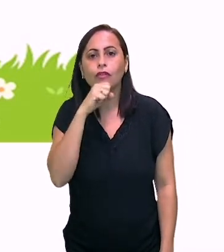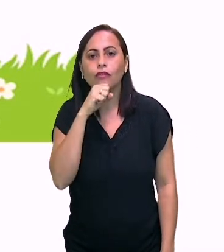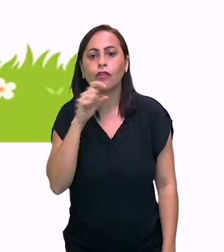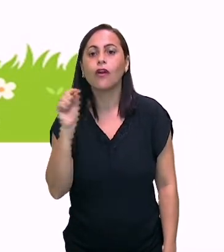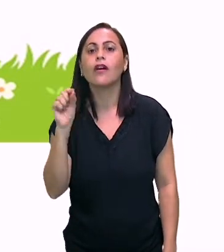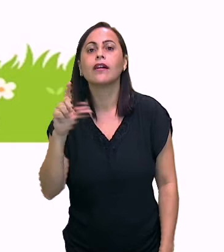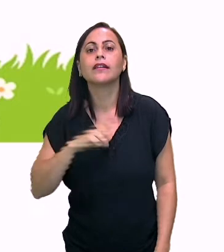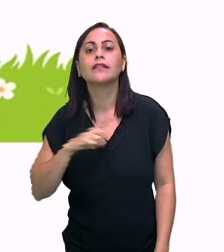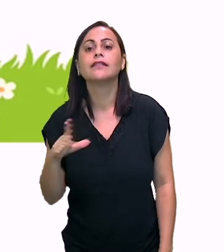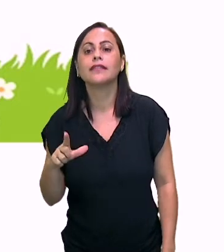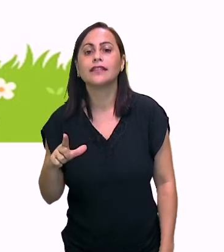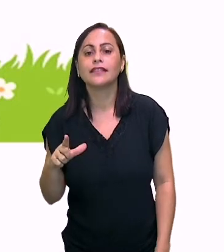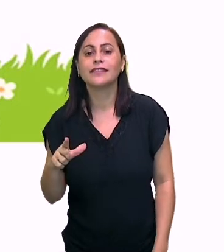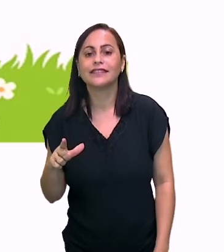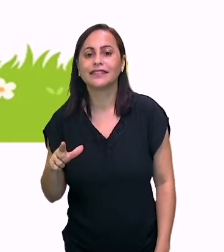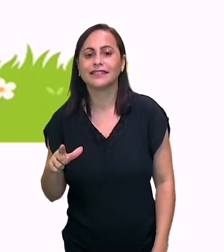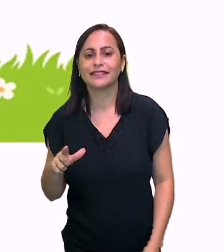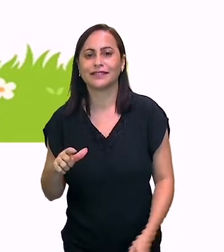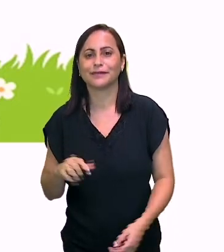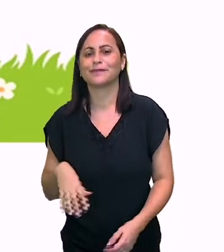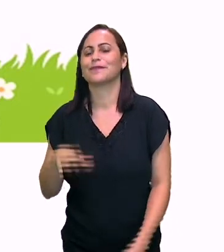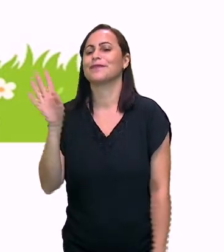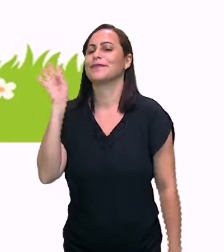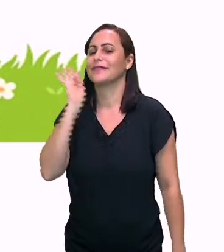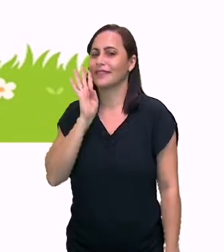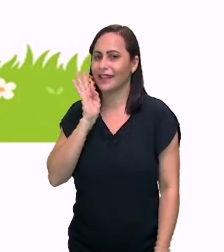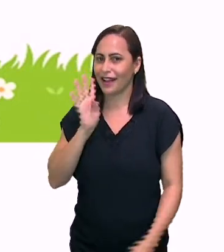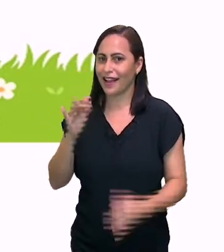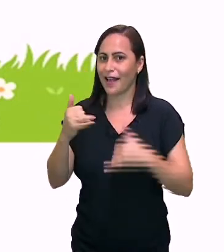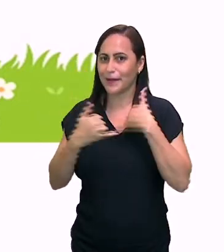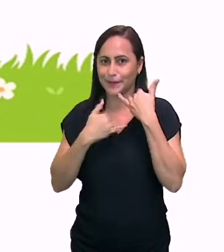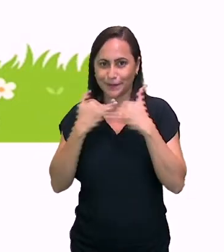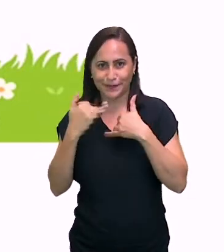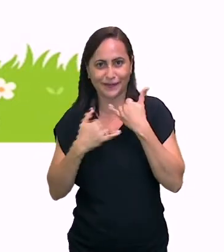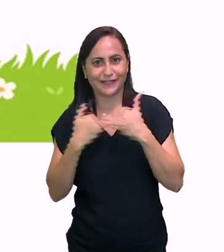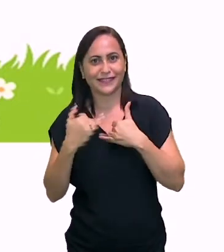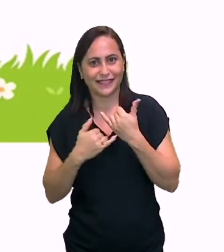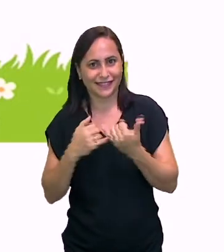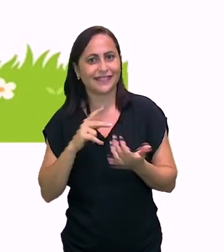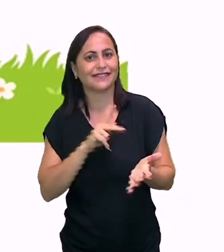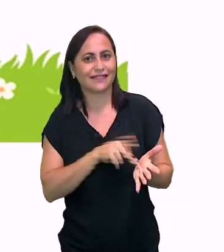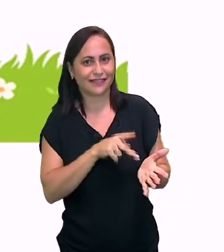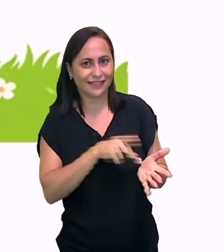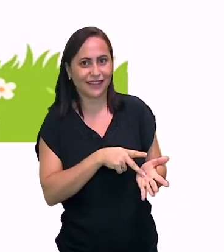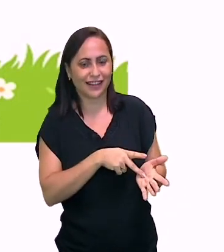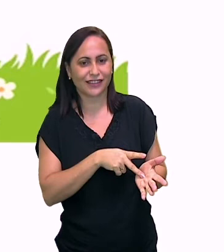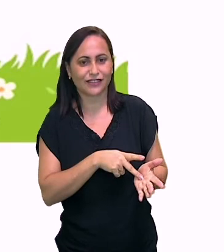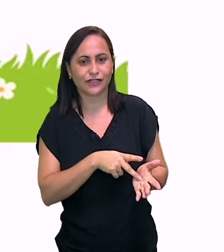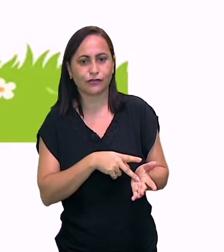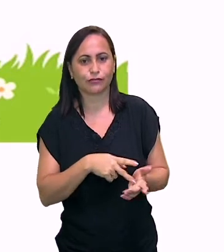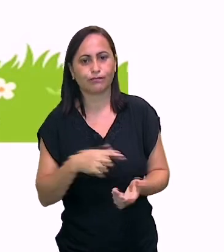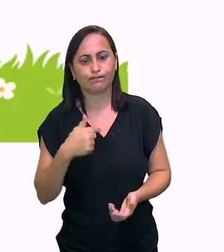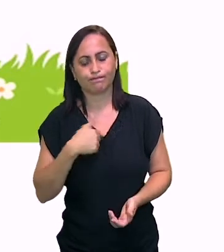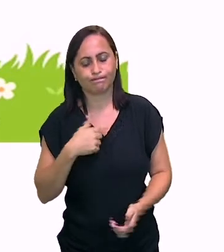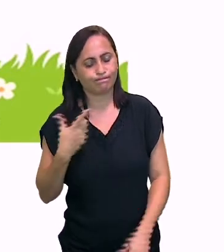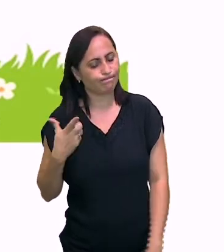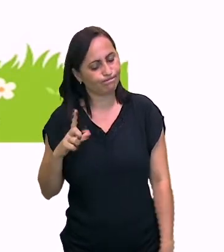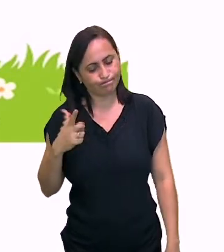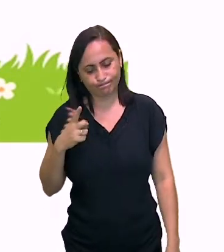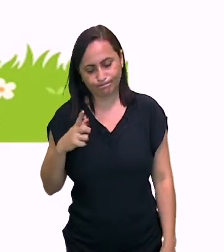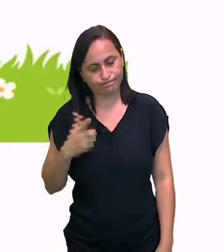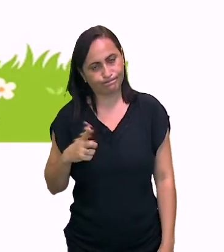tem? É muito legal brincar com o vovô e com a vovó, não é mesmo? Eu não tenho mais vovô e